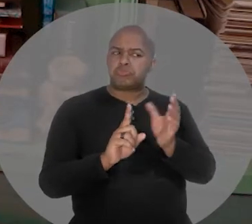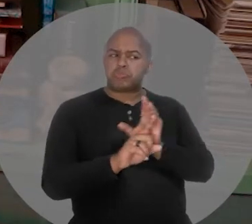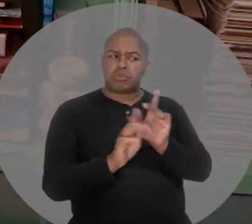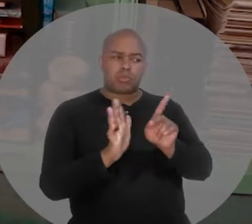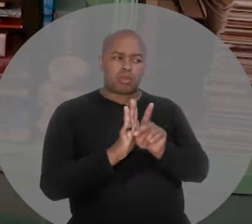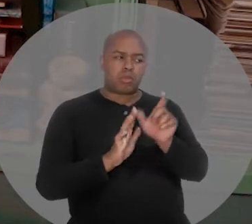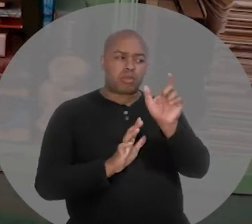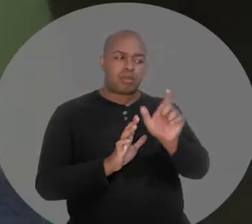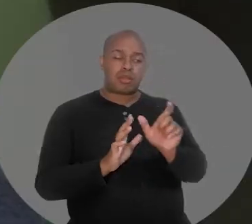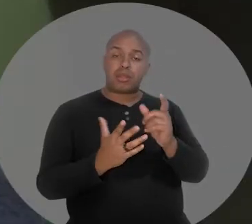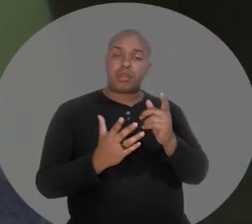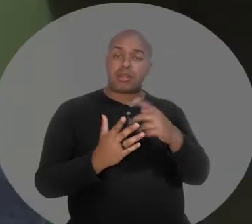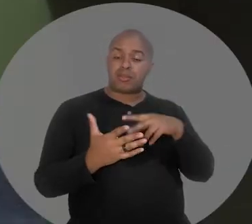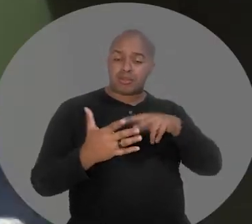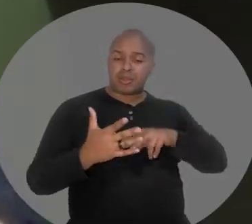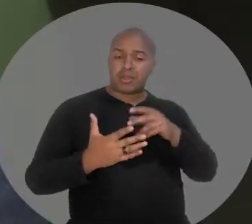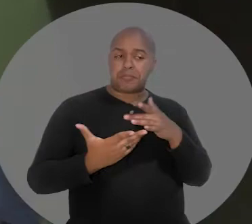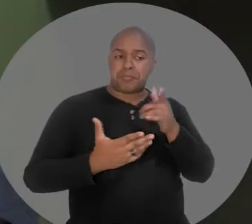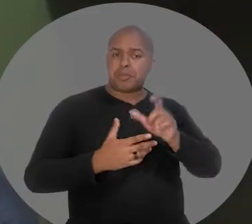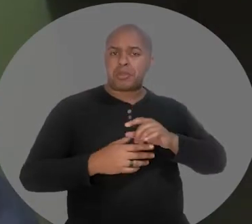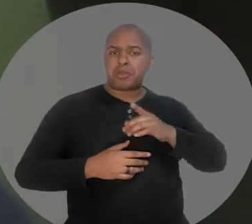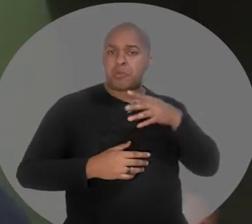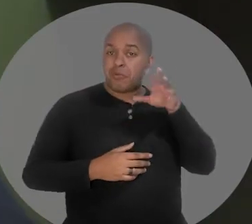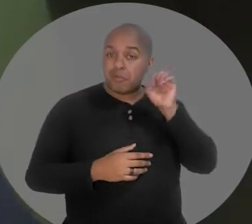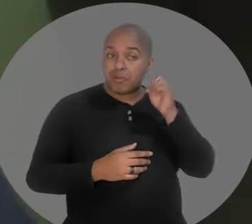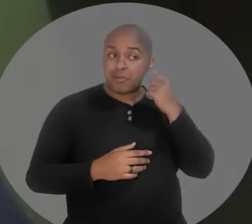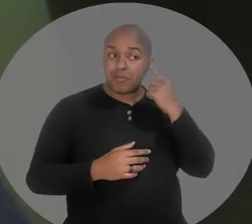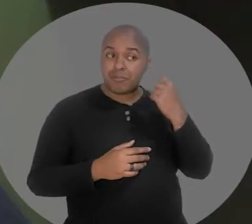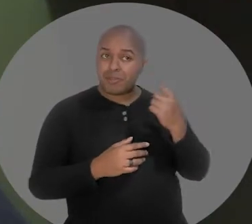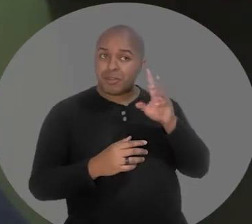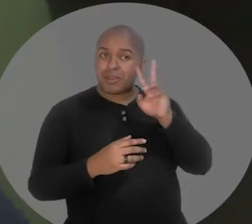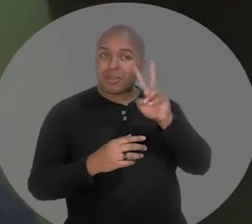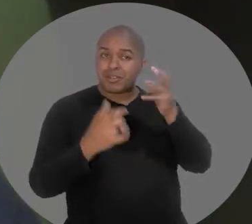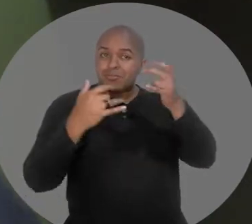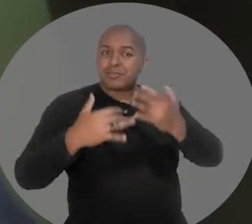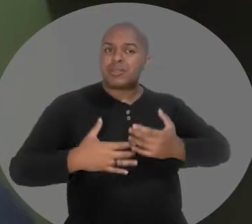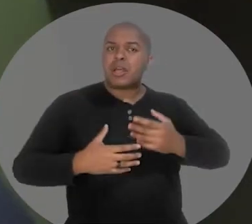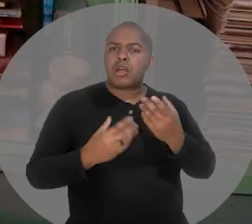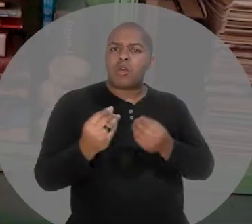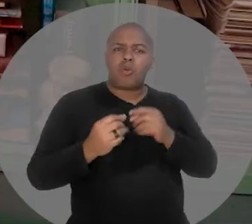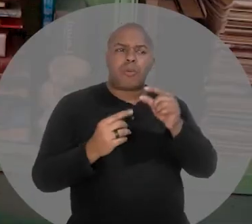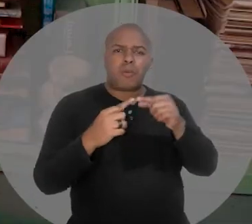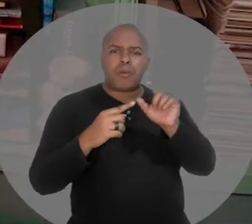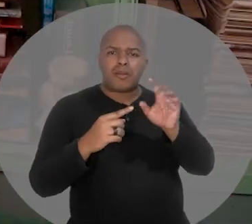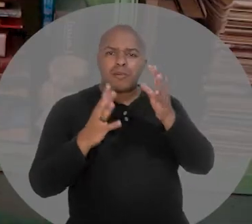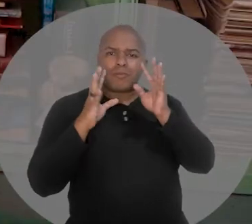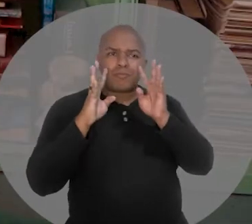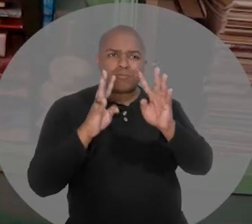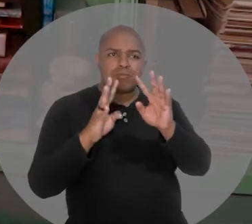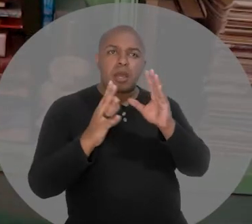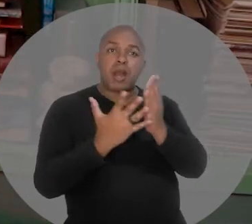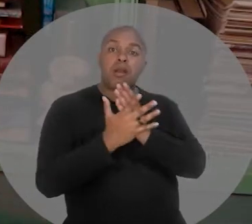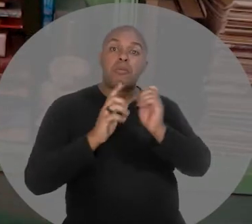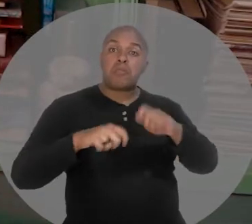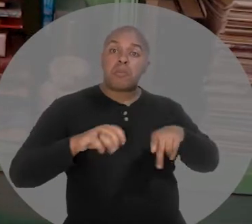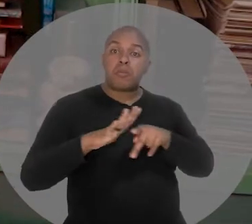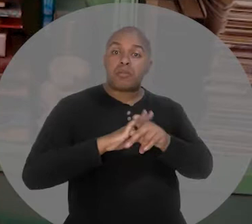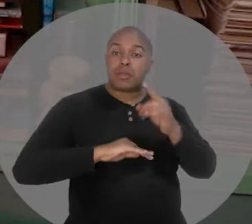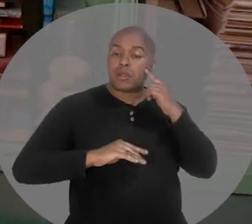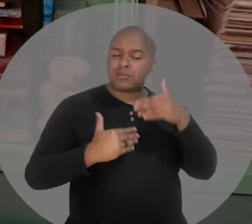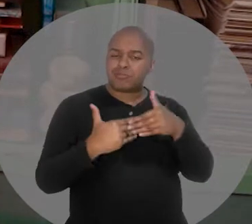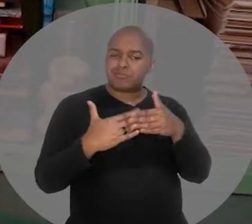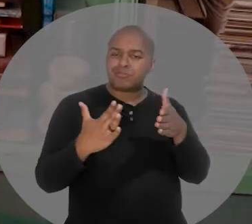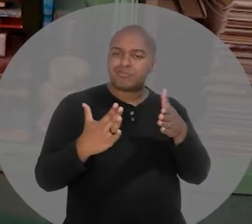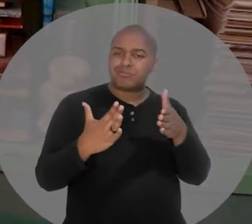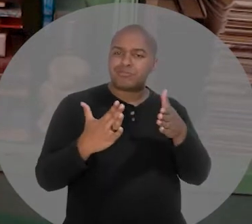isto traz para quem leu, para quem ouviu a Lígia falar sobre isso, uma possibilidade